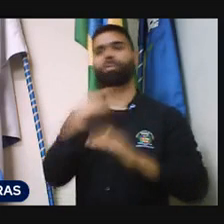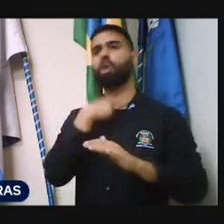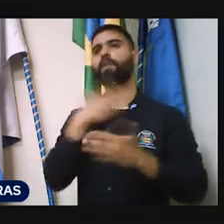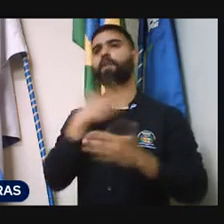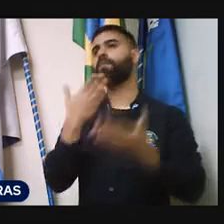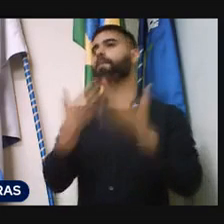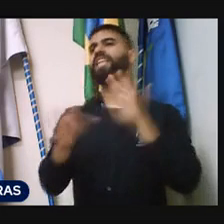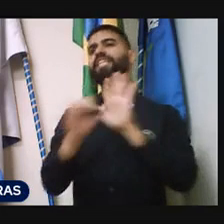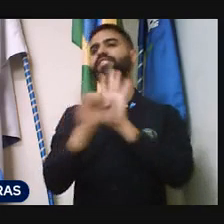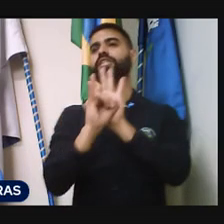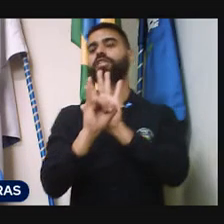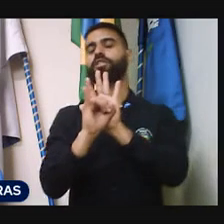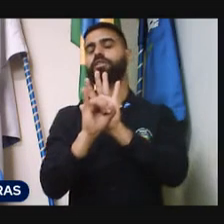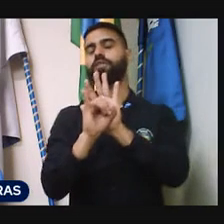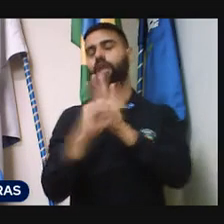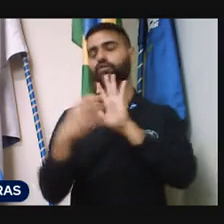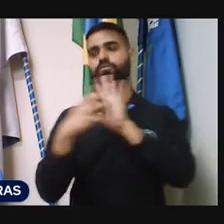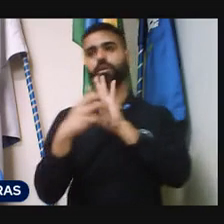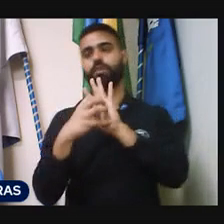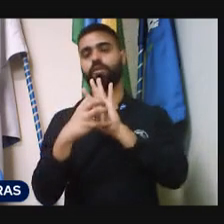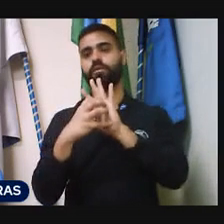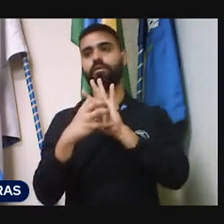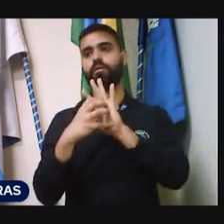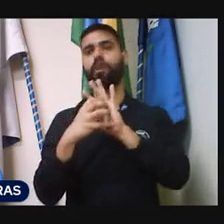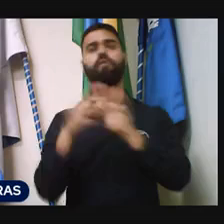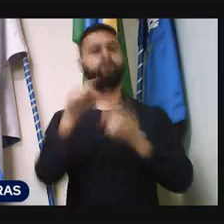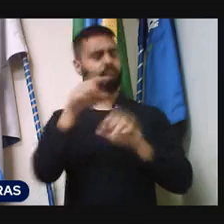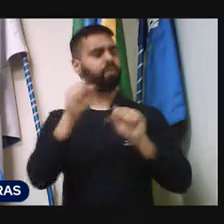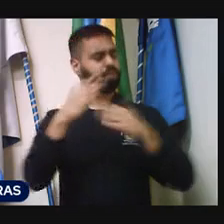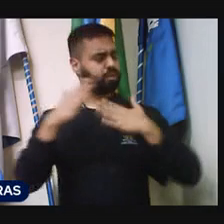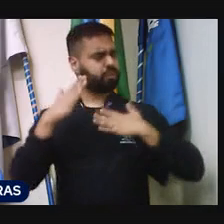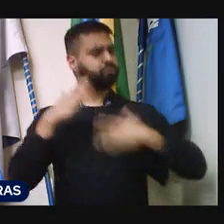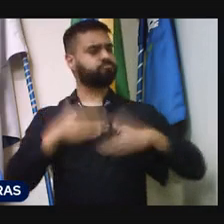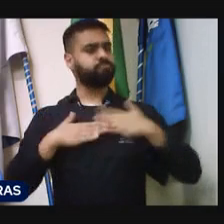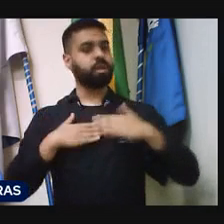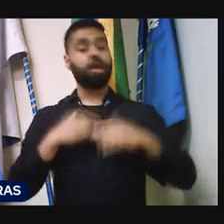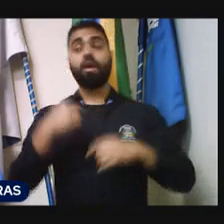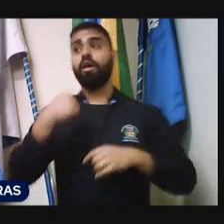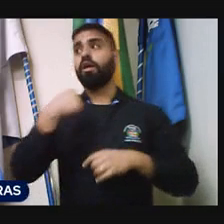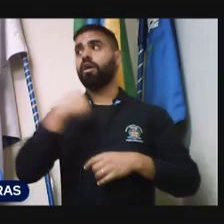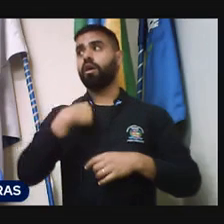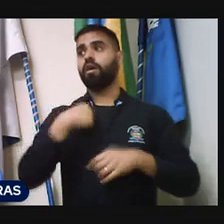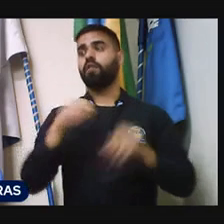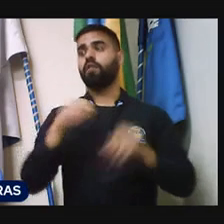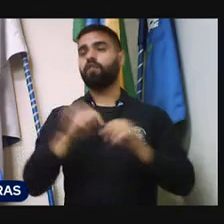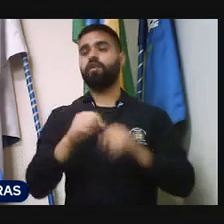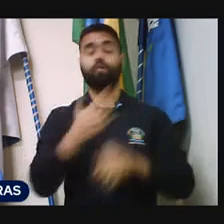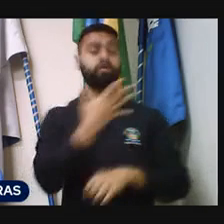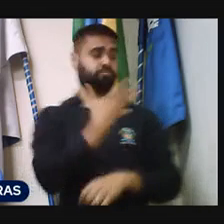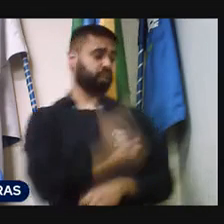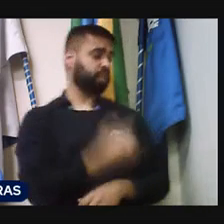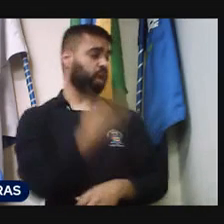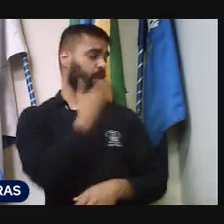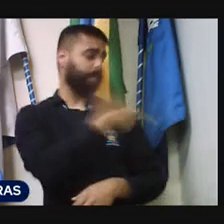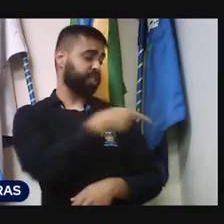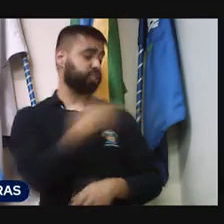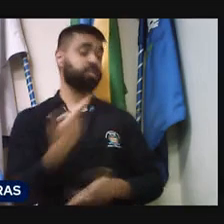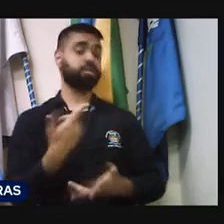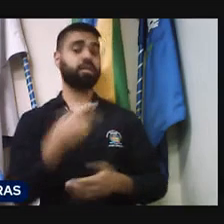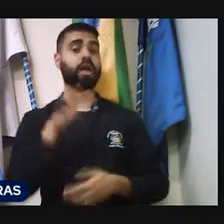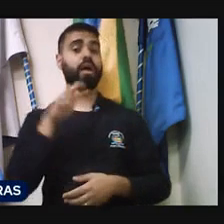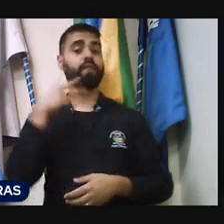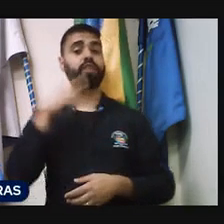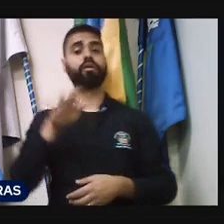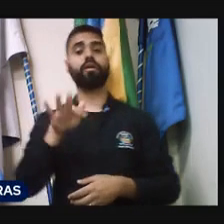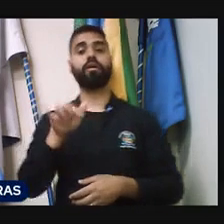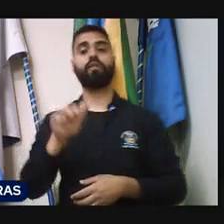como câmera então o seu marido pode ficar tranquilo eu vou atender o requerimento da vereadora